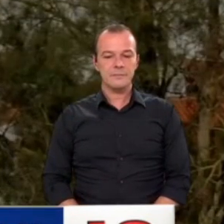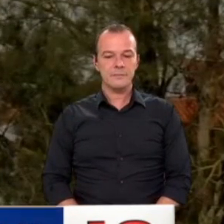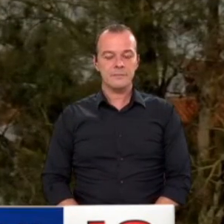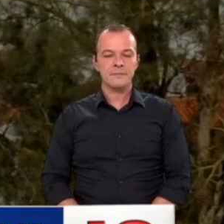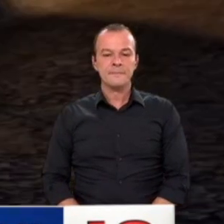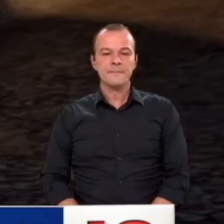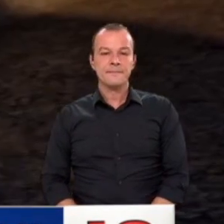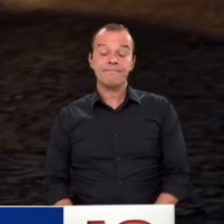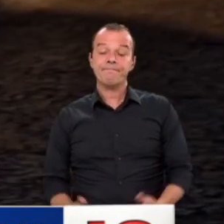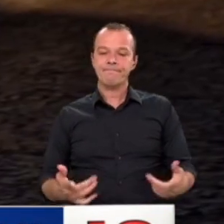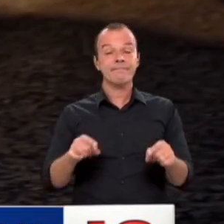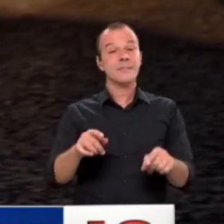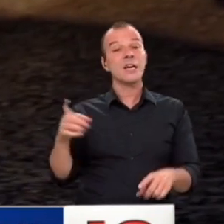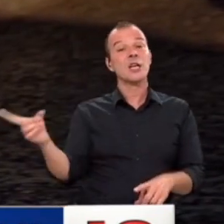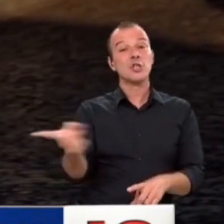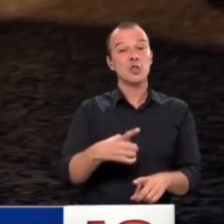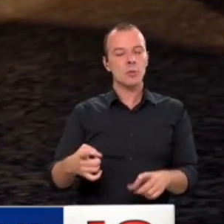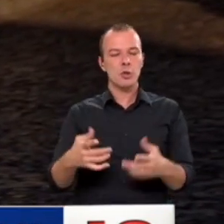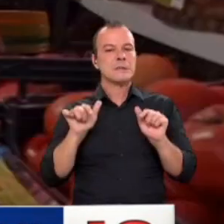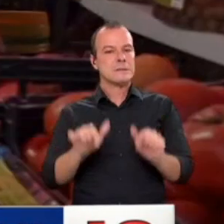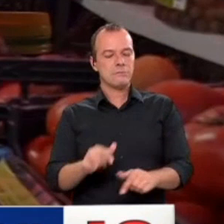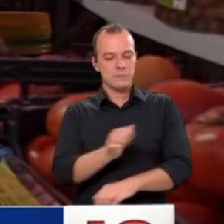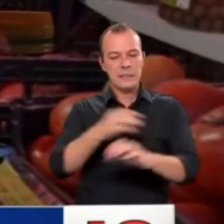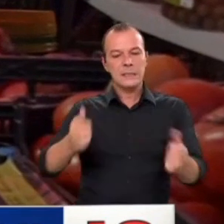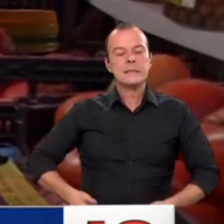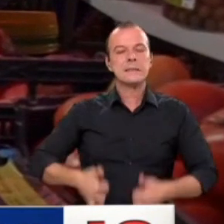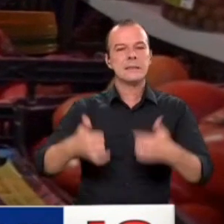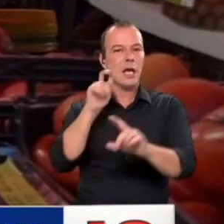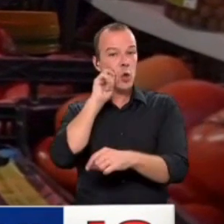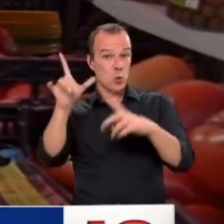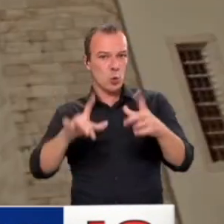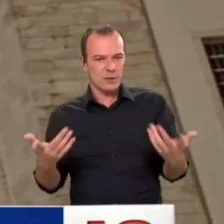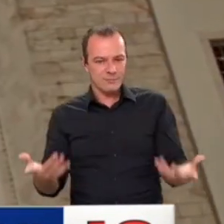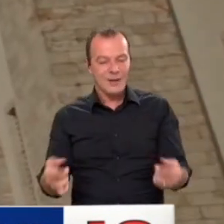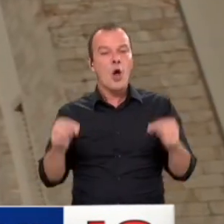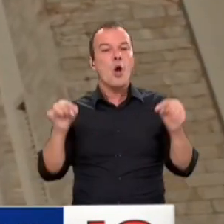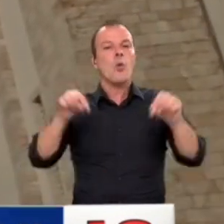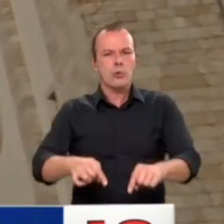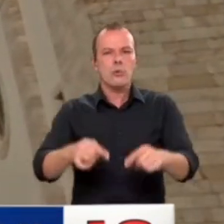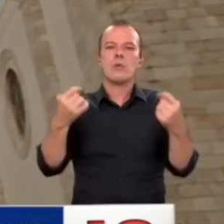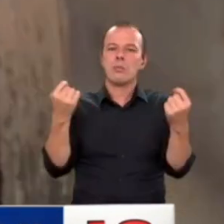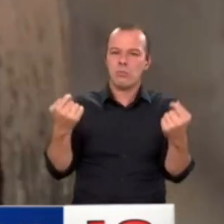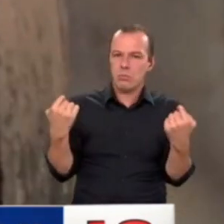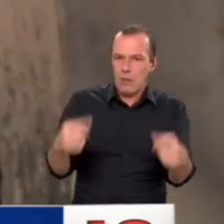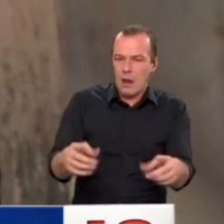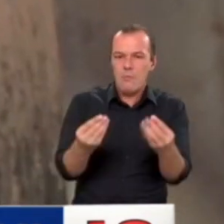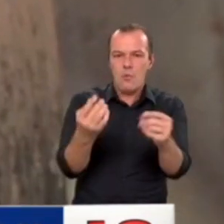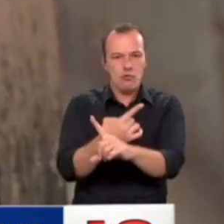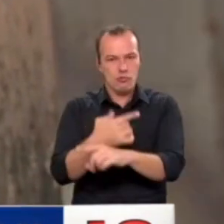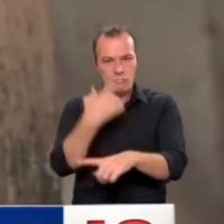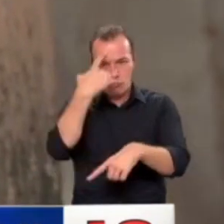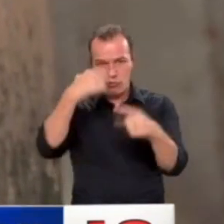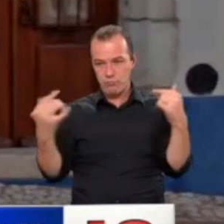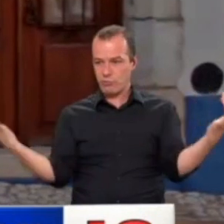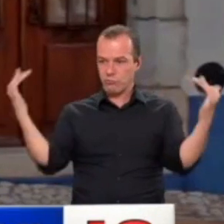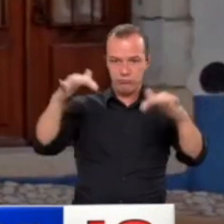resposta sou eu. Estremoz é uma cidade turística. Hoje tem, de facto, muito para oferecer a quem nos visita e a